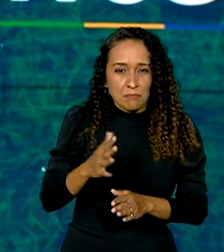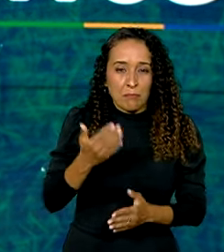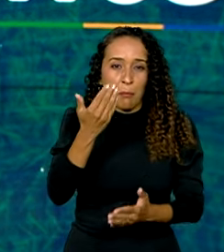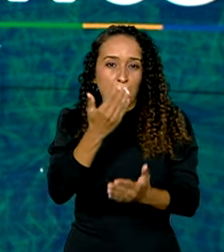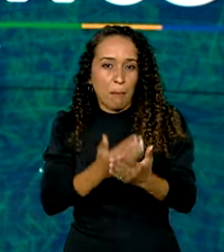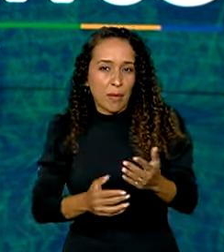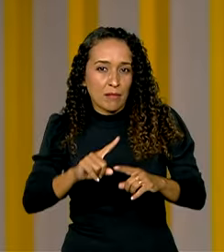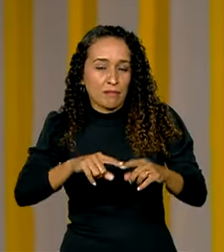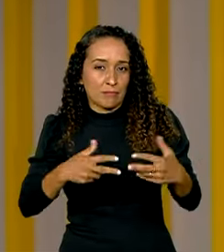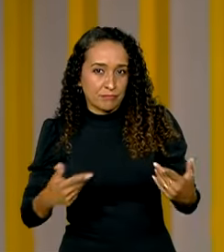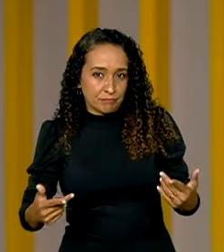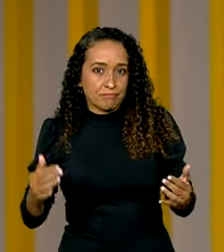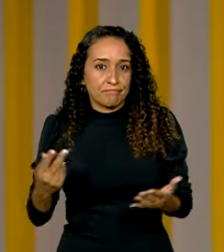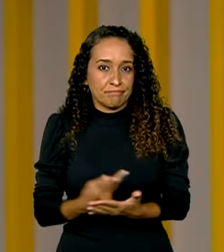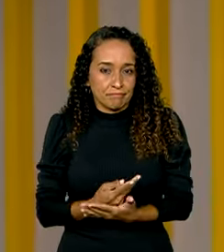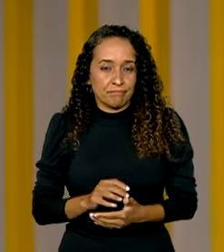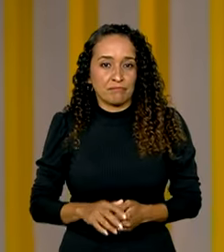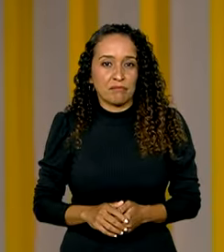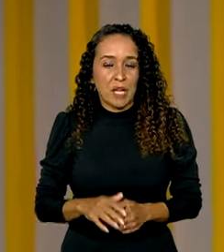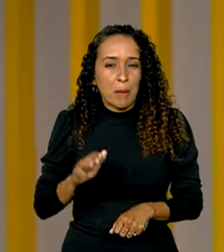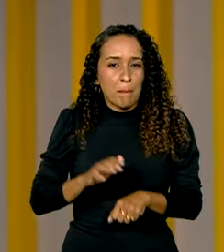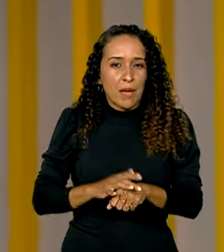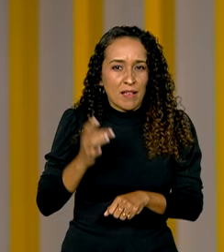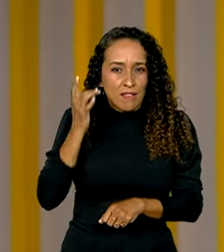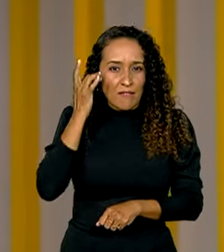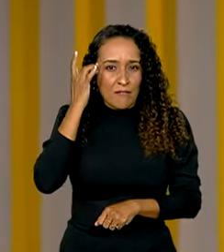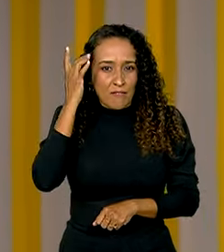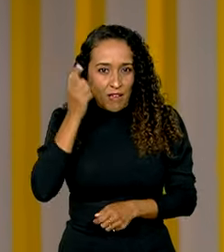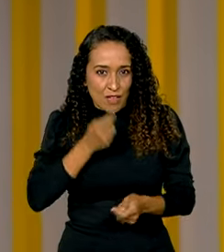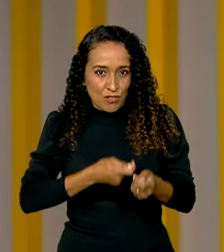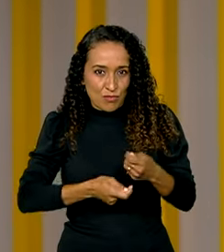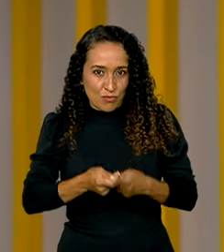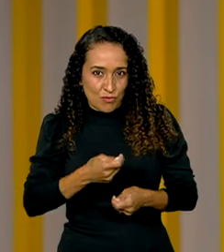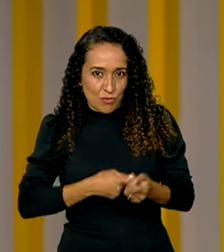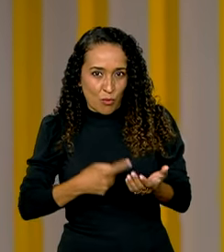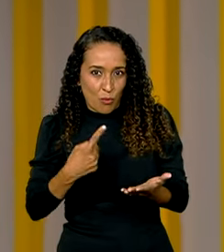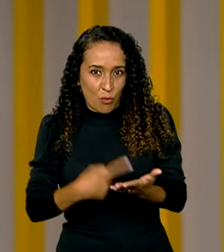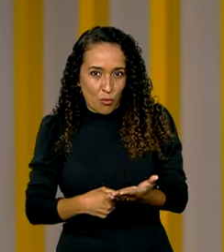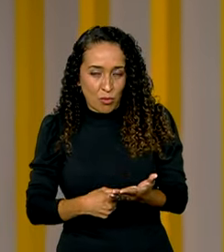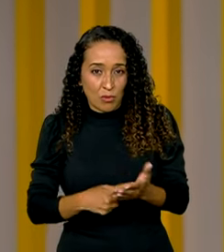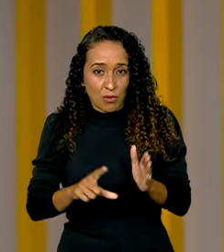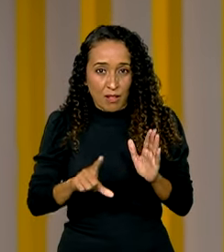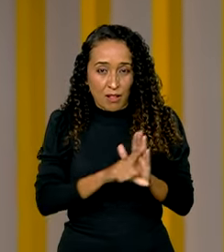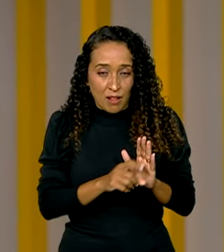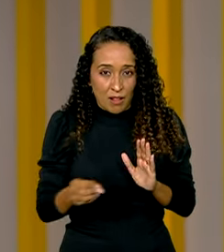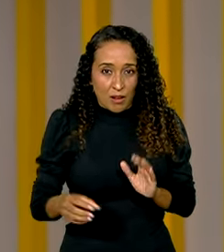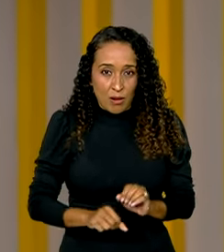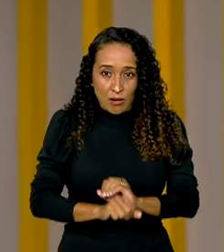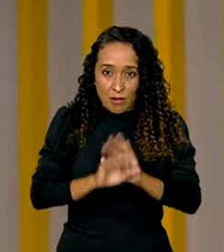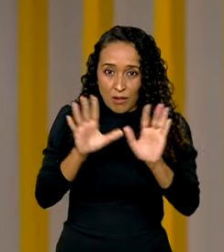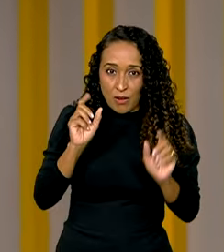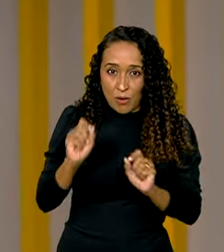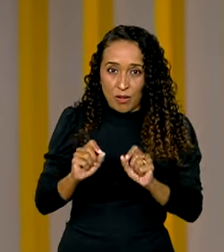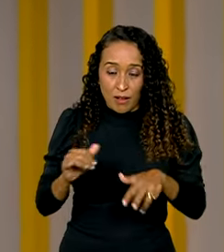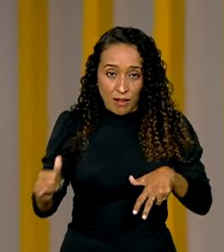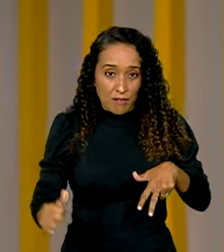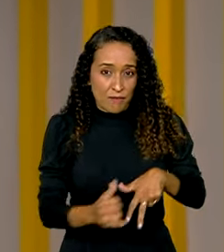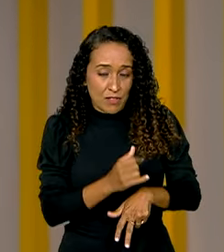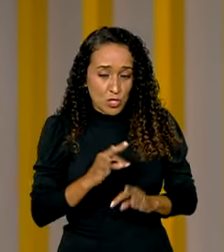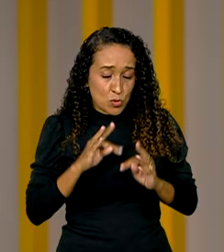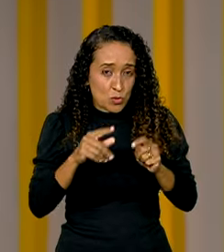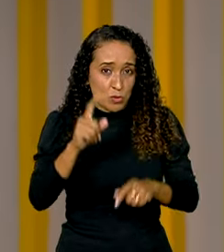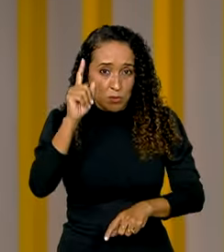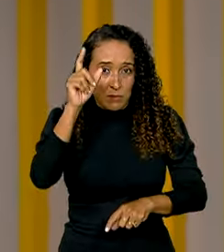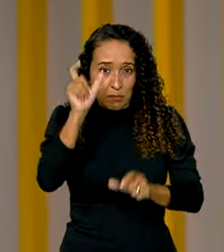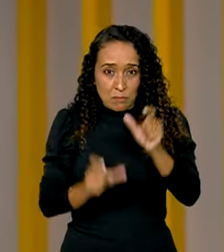materiais sofridas. E para facilitar os acordos, a nova lei esclarece que é vítima toda pessoa que